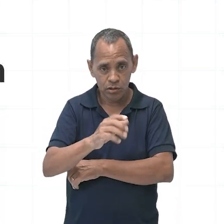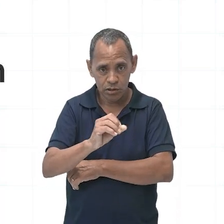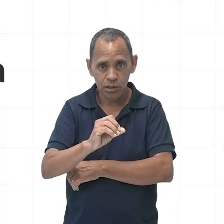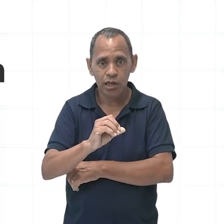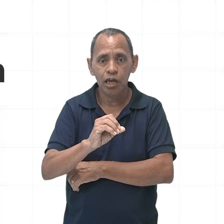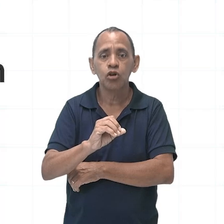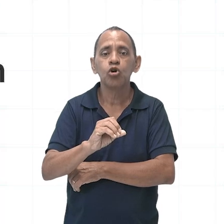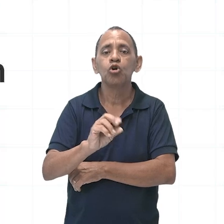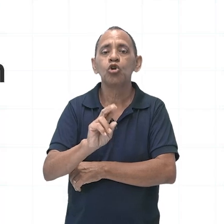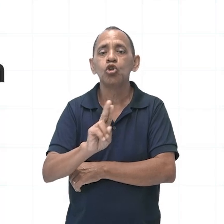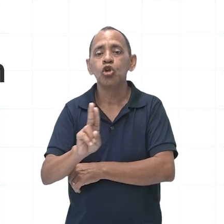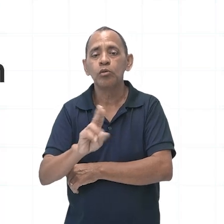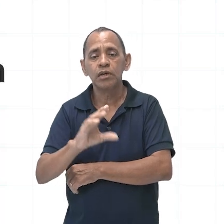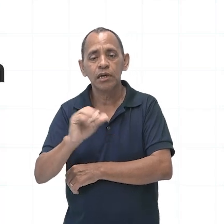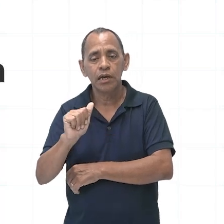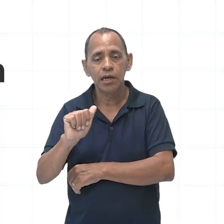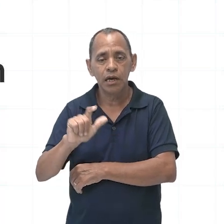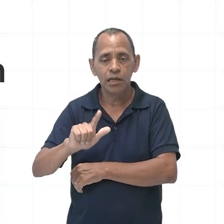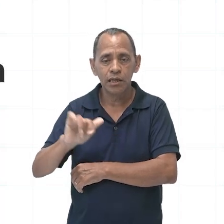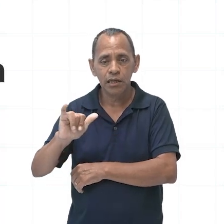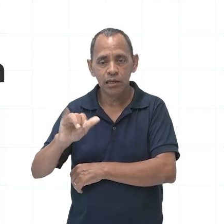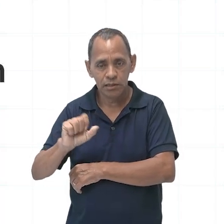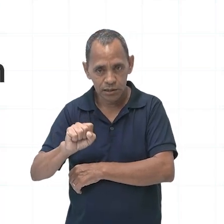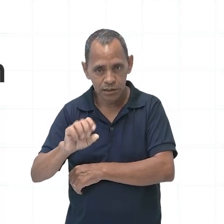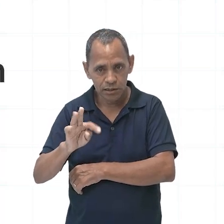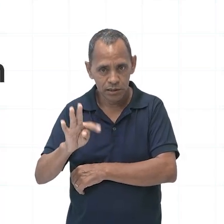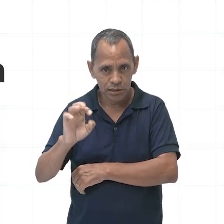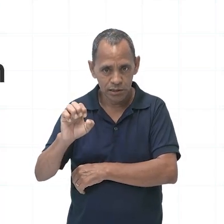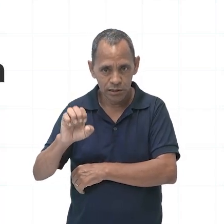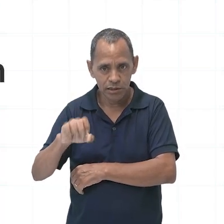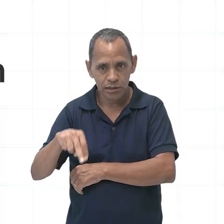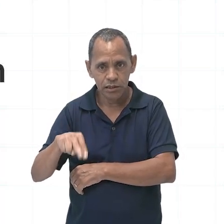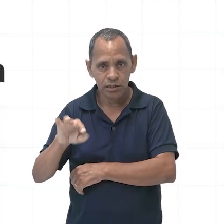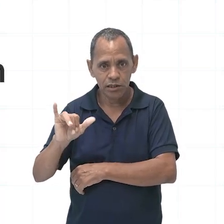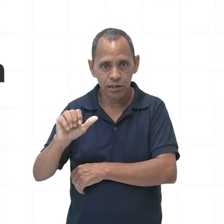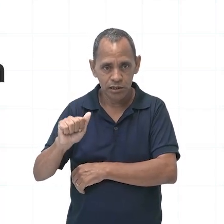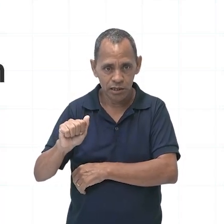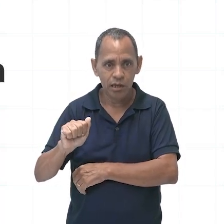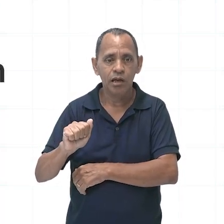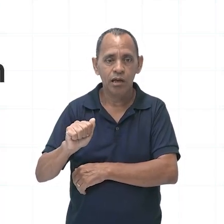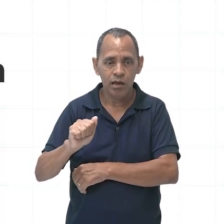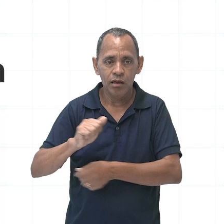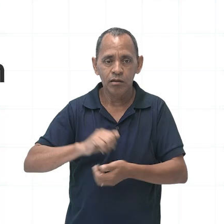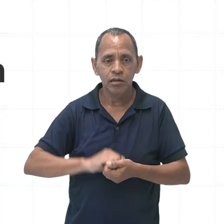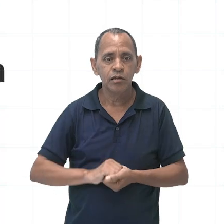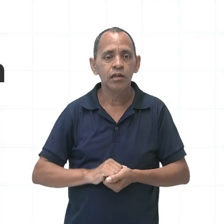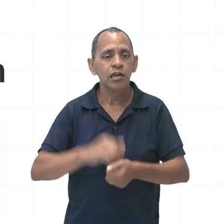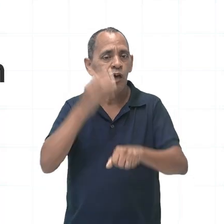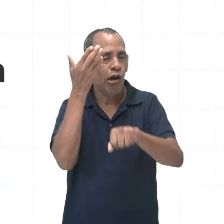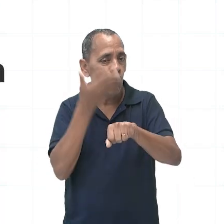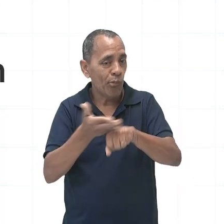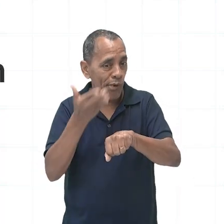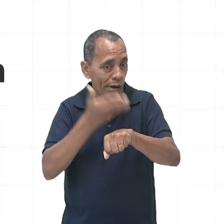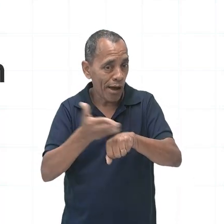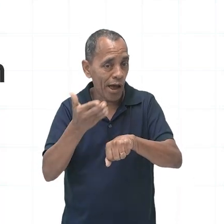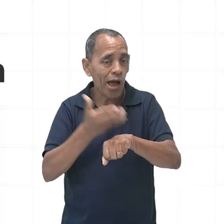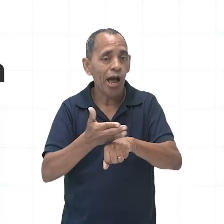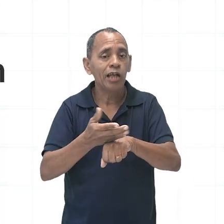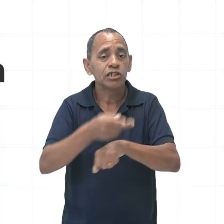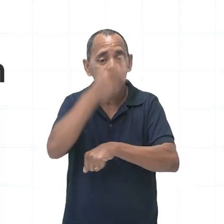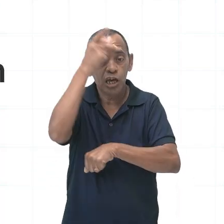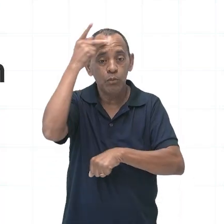estilo de ginástica. E o que vem a ser a calistenia? A calistenia é aquele exercício que